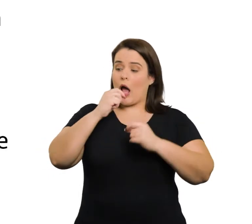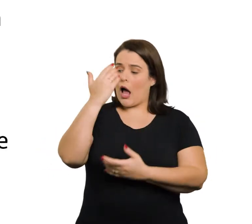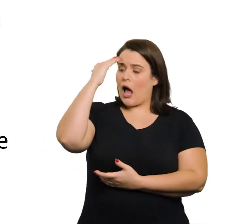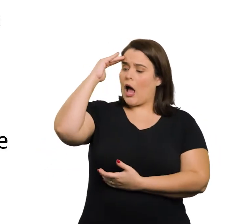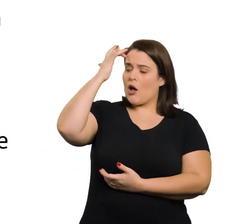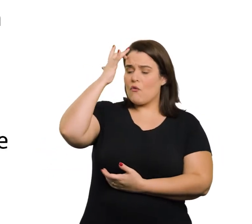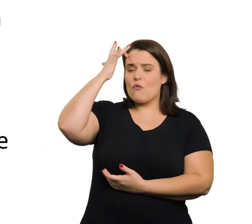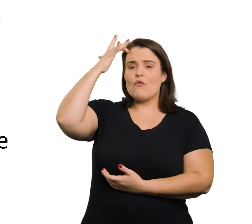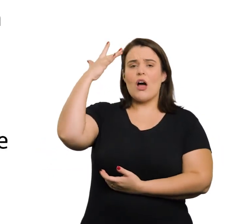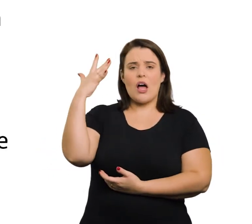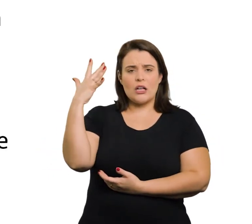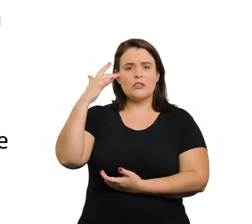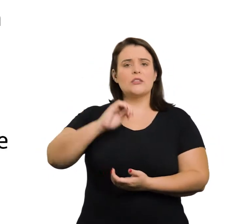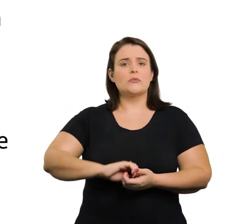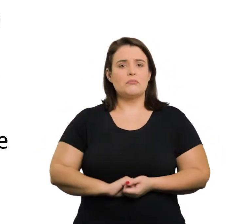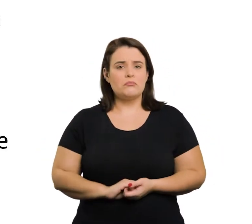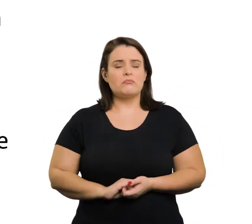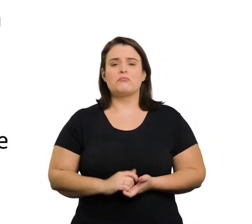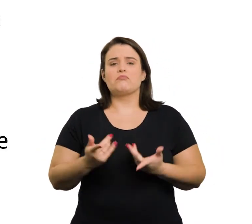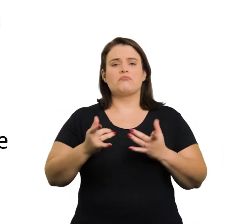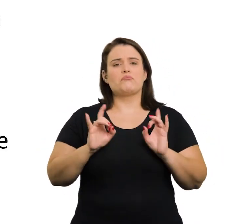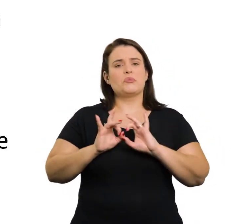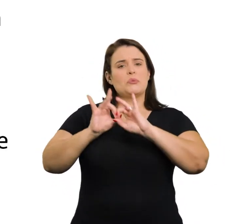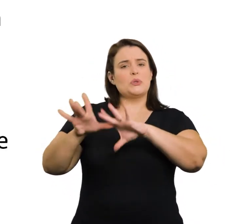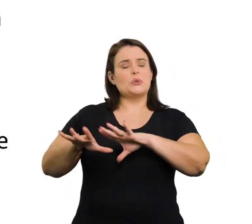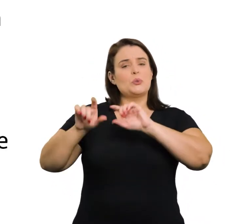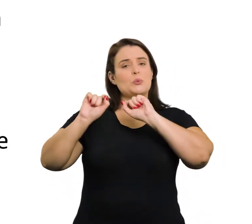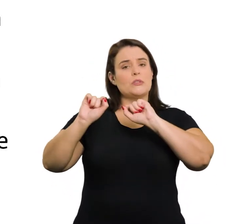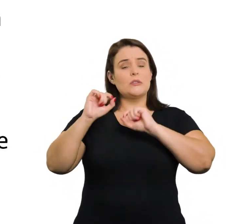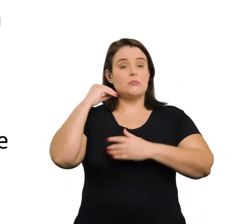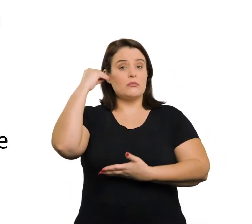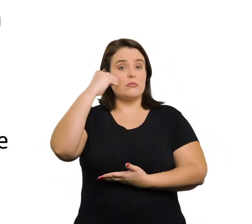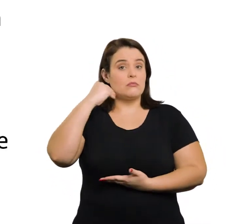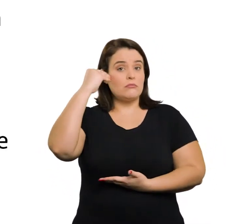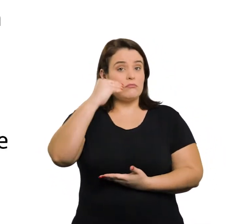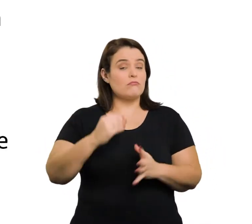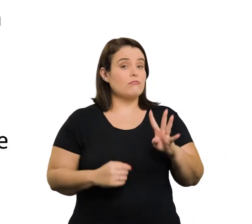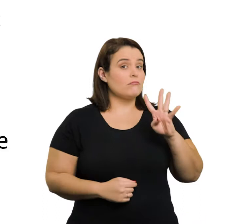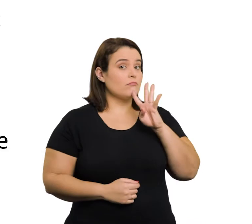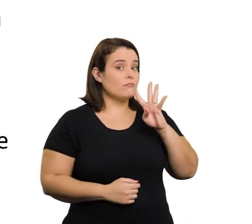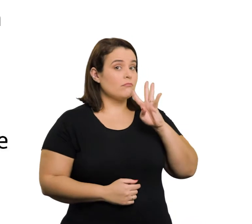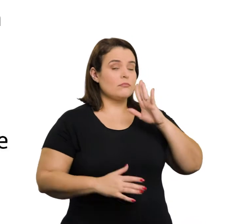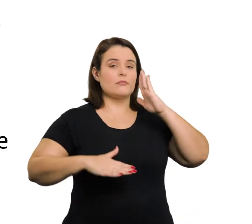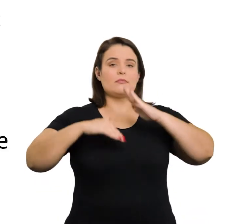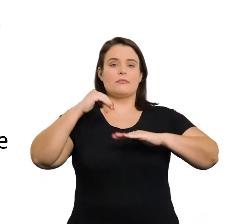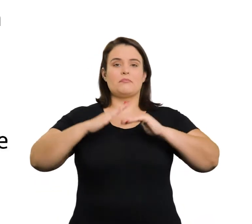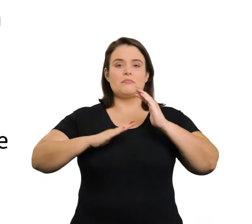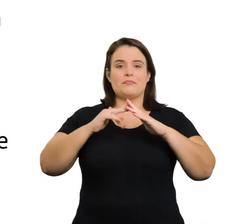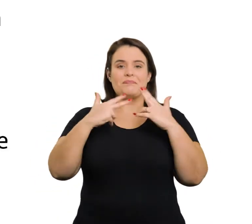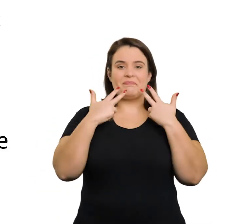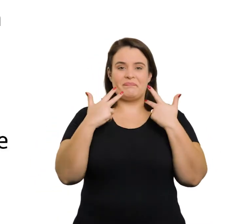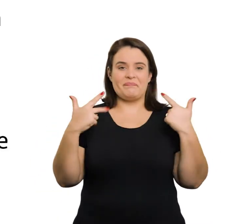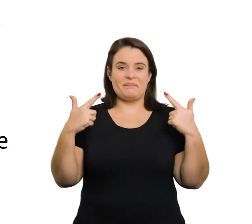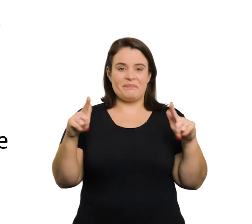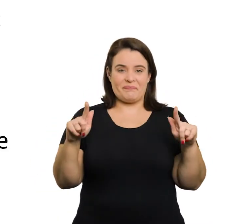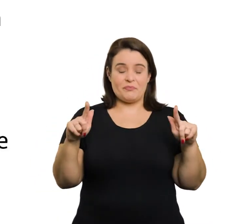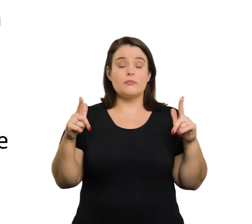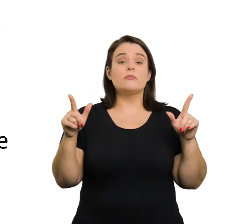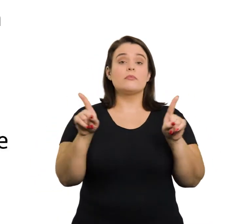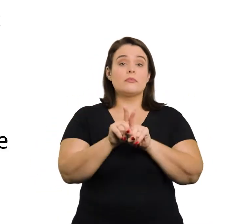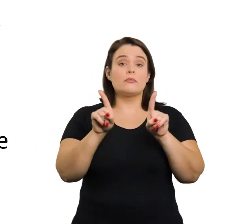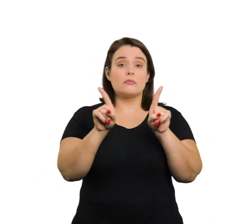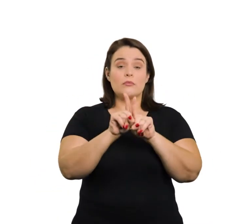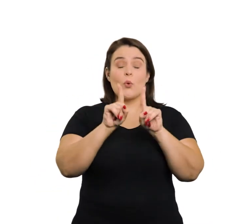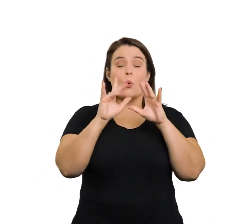fácil compreensão, dispensando para tal experiência, conhecimento, habilidades linguísticas